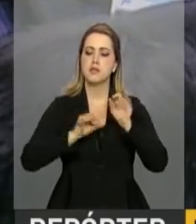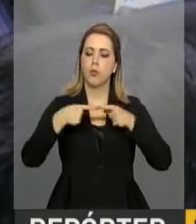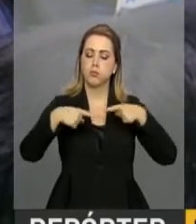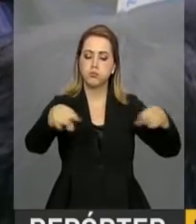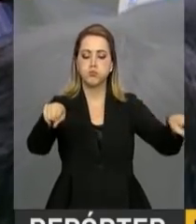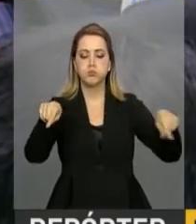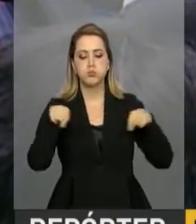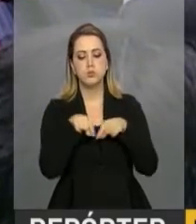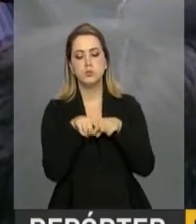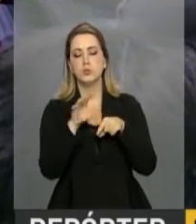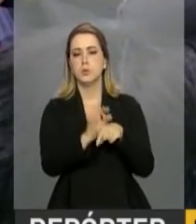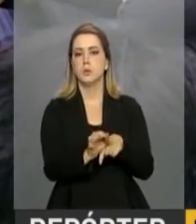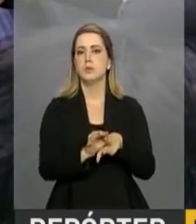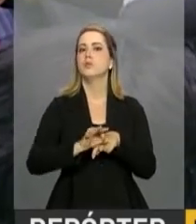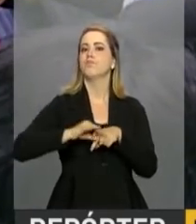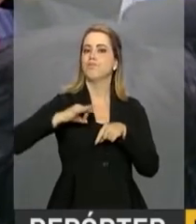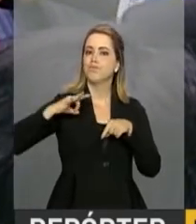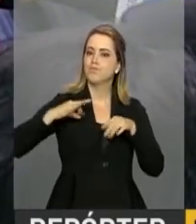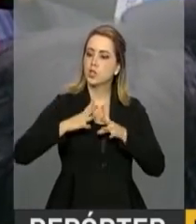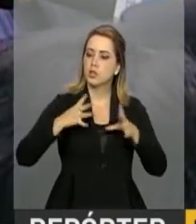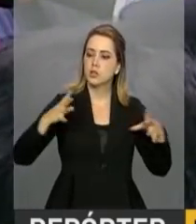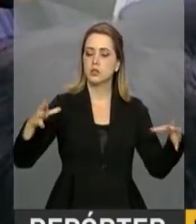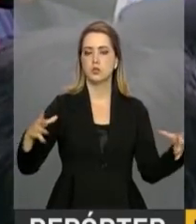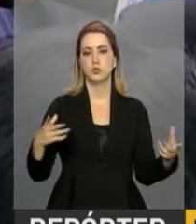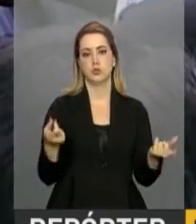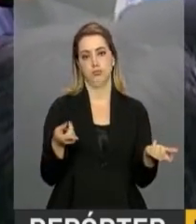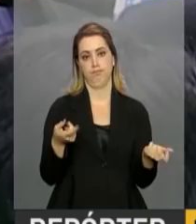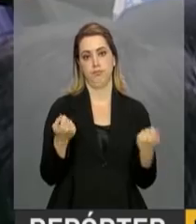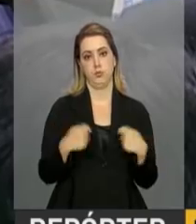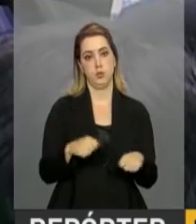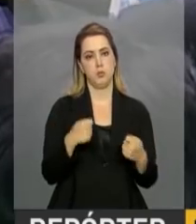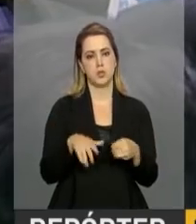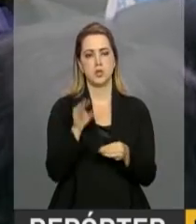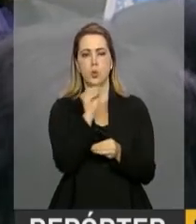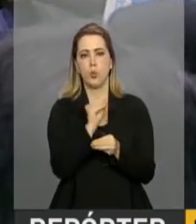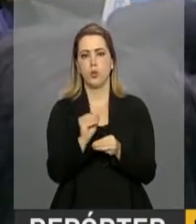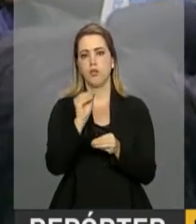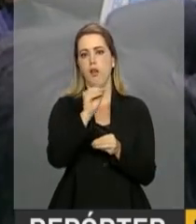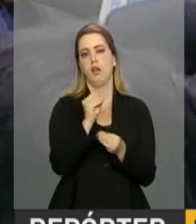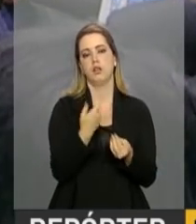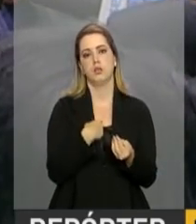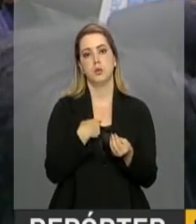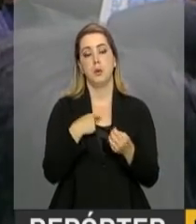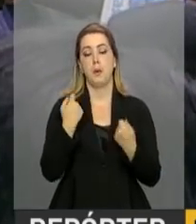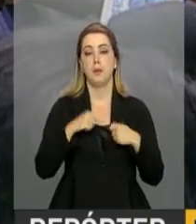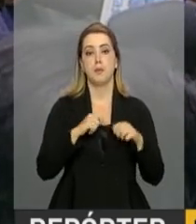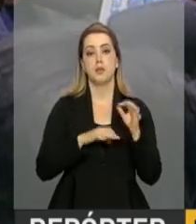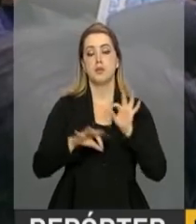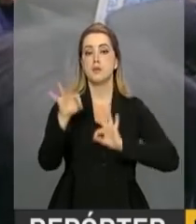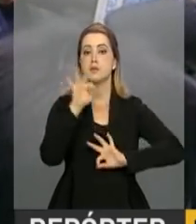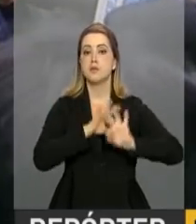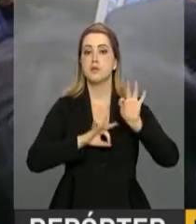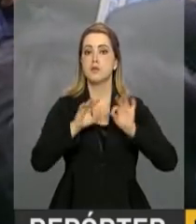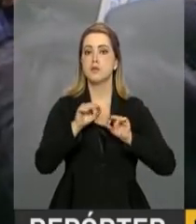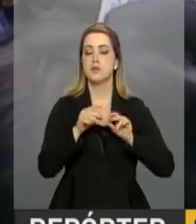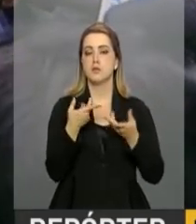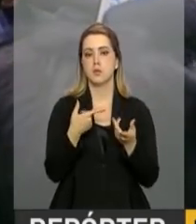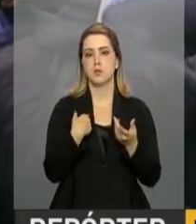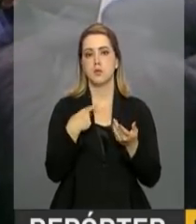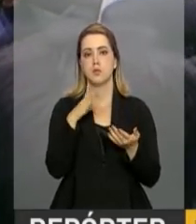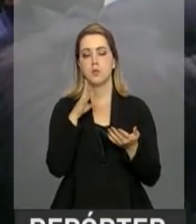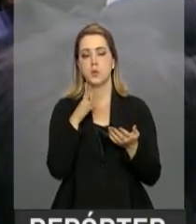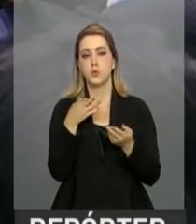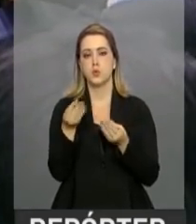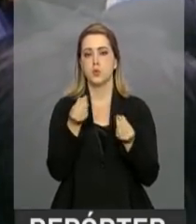espaço físico bastante grande. O espaço tem cuidadoso, nós temos que preparar a recepção